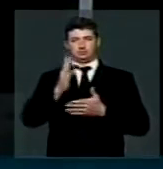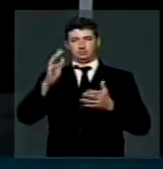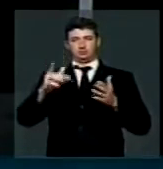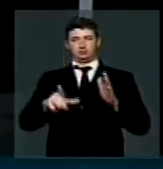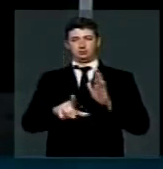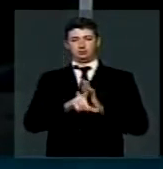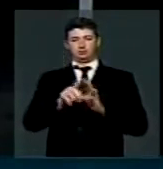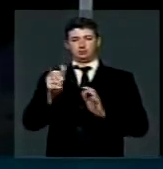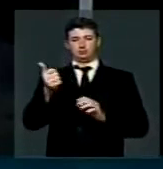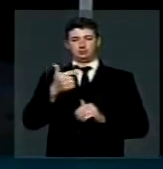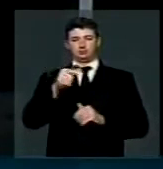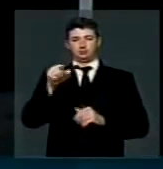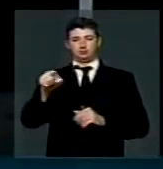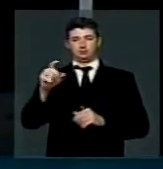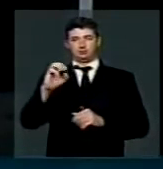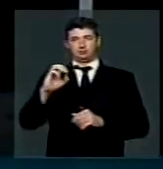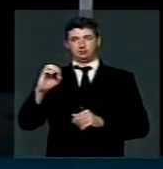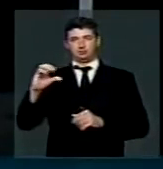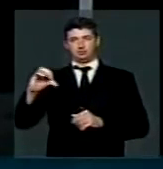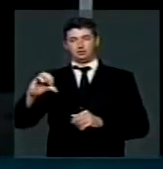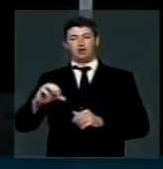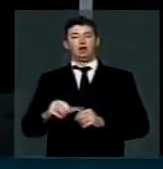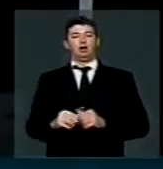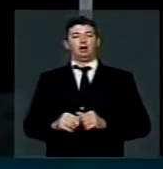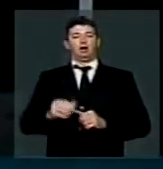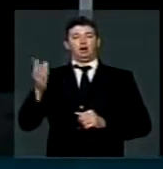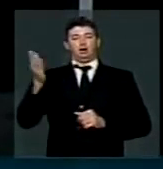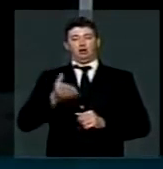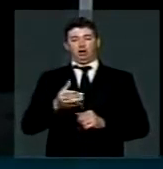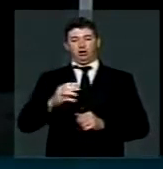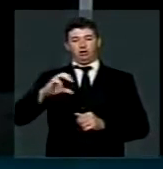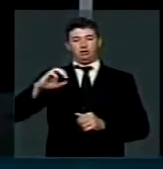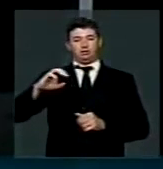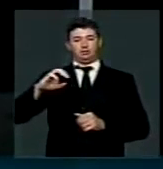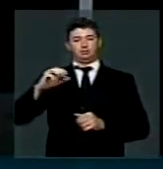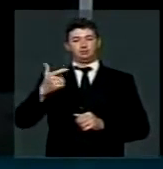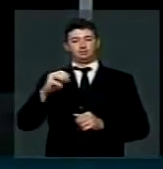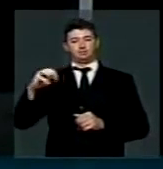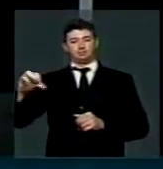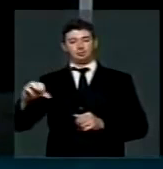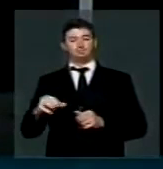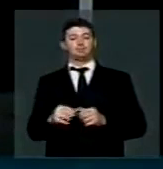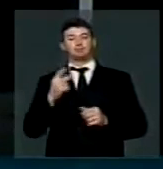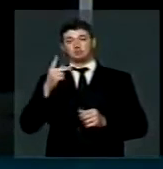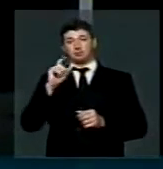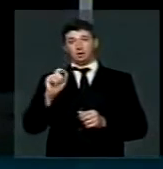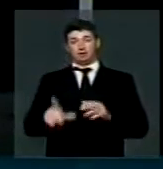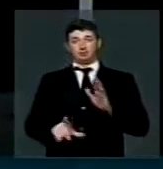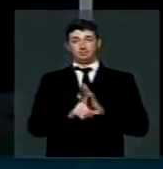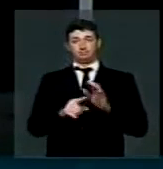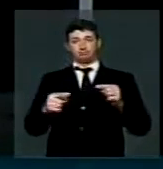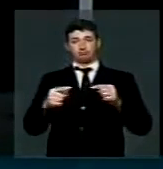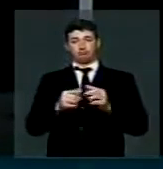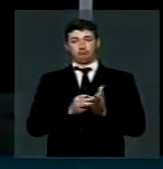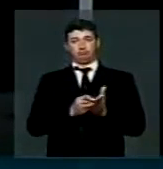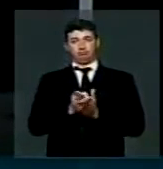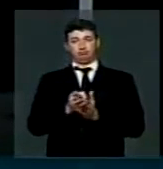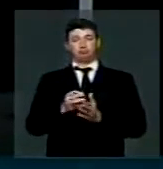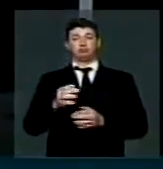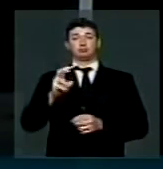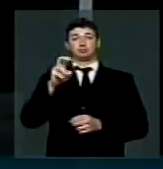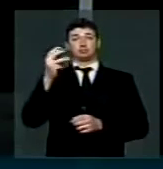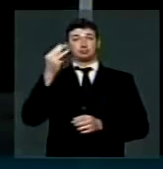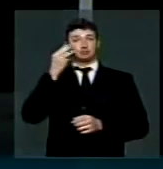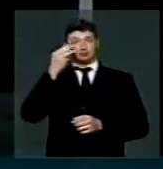Lei 12.009, de 2009, colocando na legalidade mais de